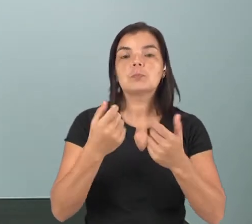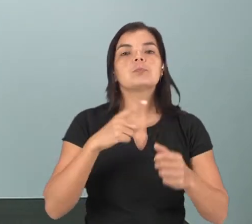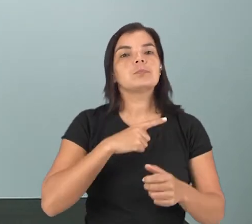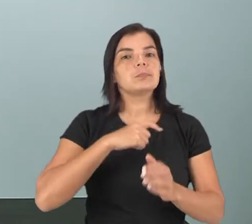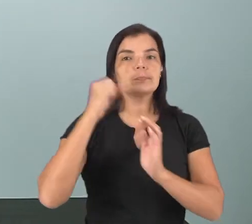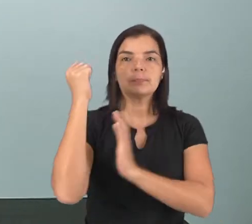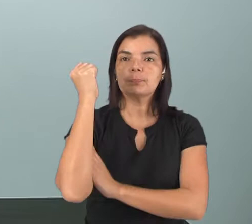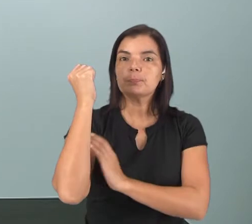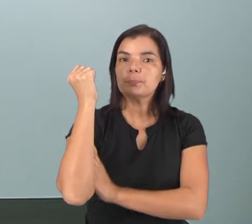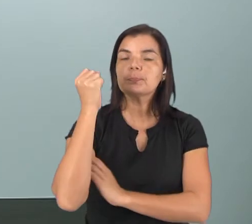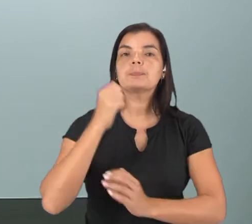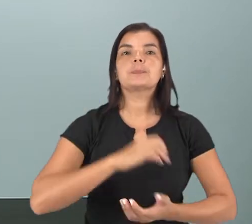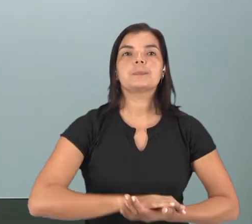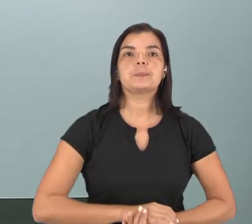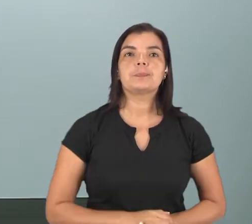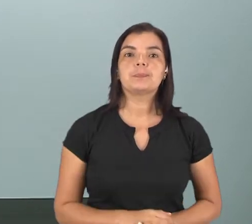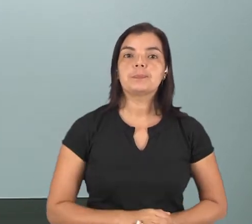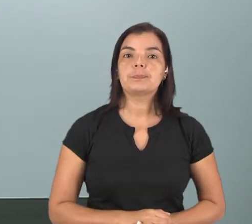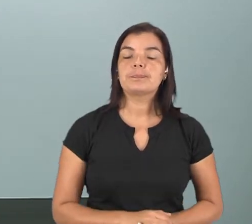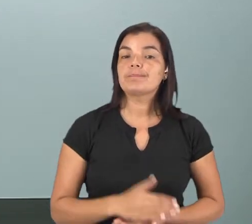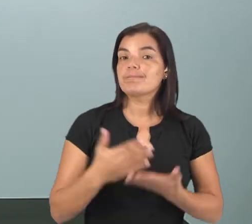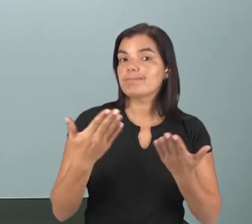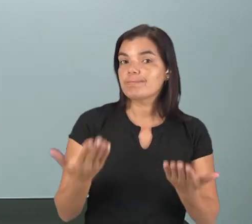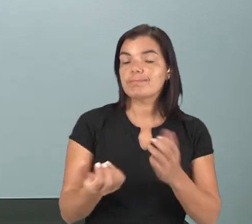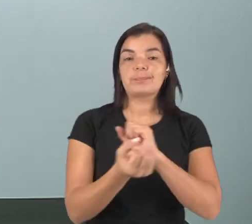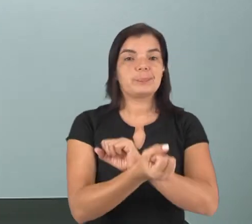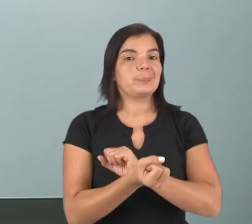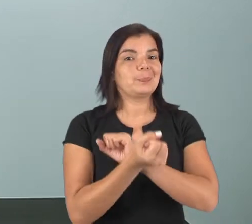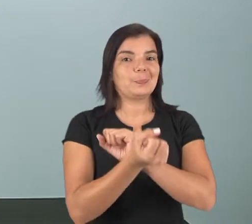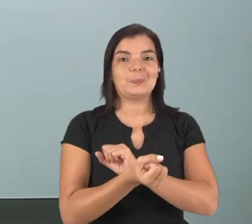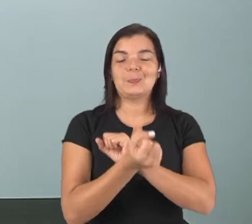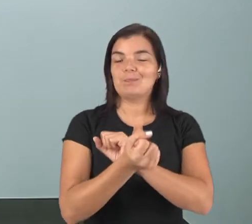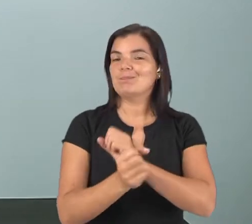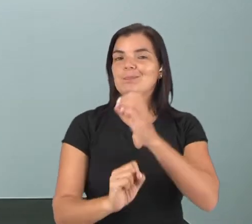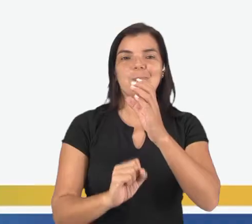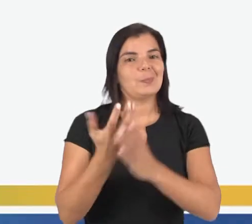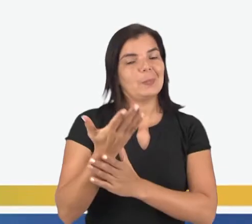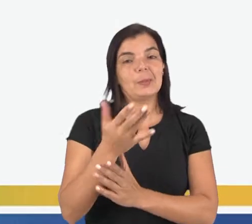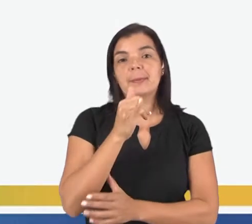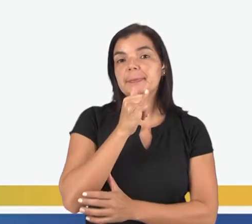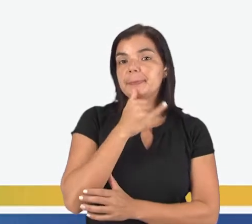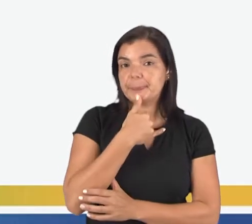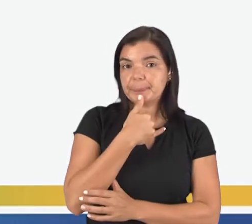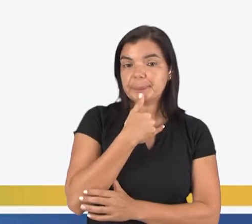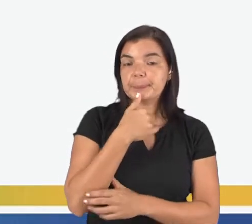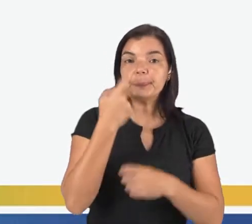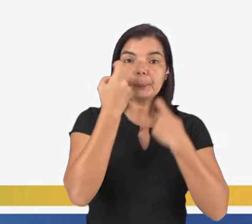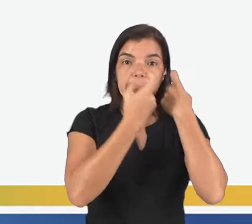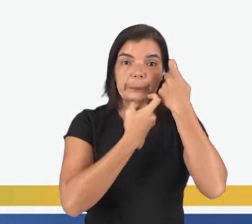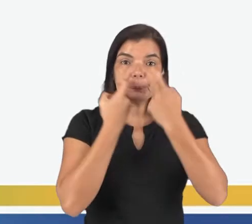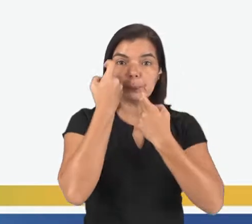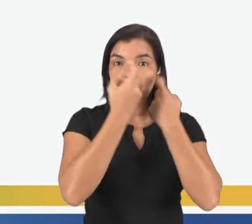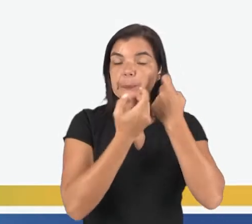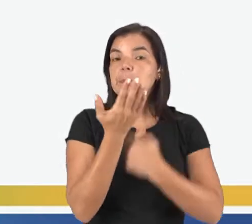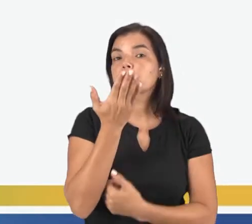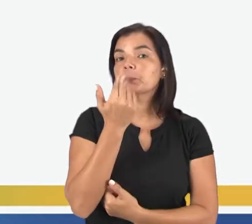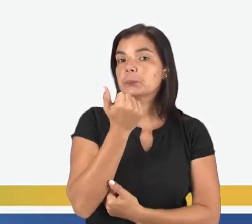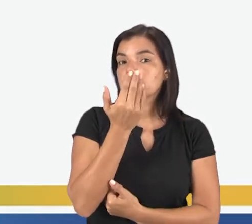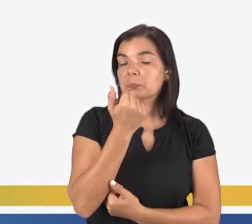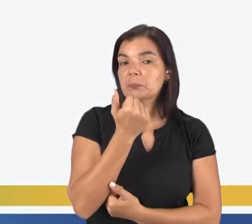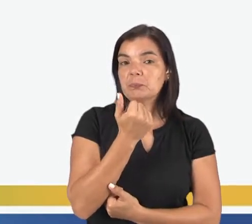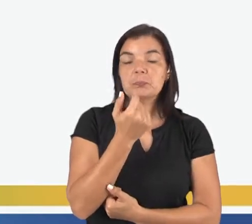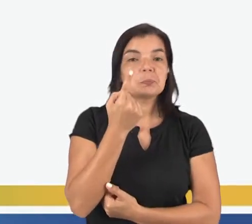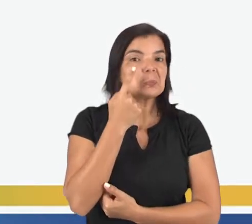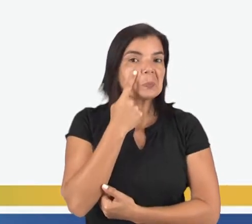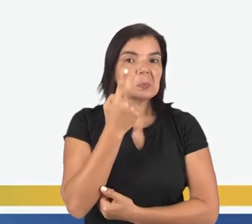força. Já no caso dos escravos, não era isso que acontecia. Infelizmente, a preocupação com a alimentação dos escravos não